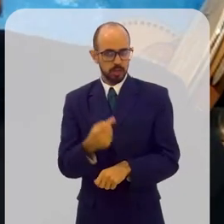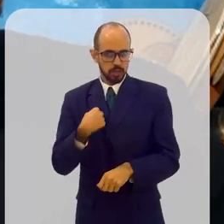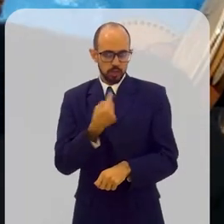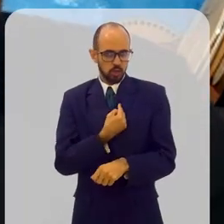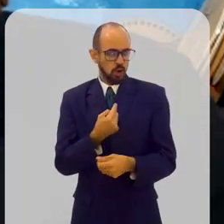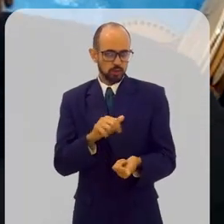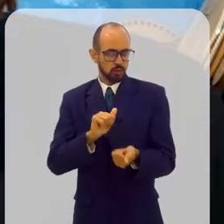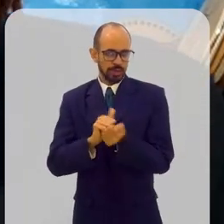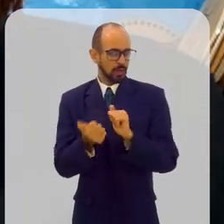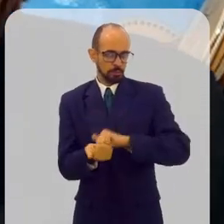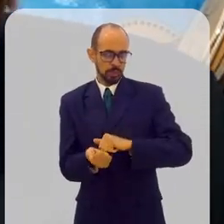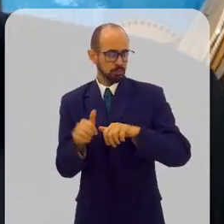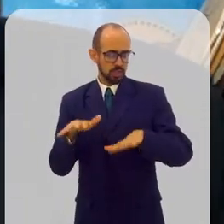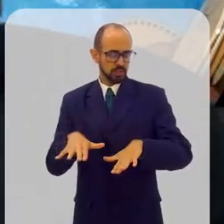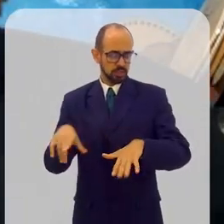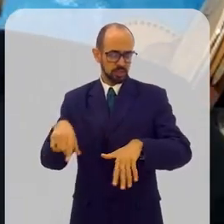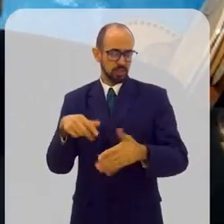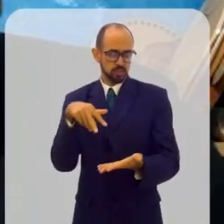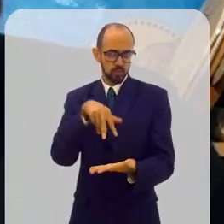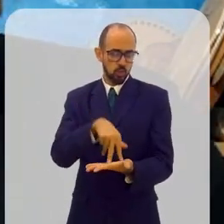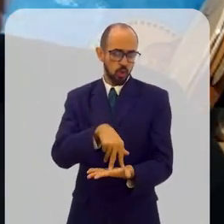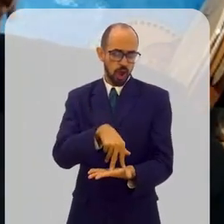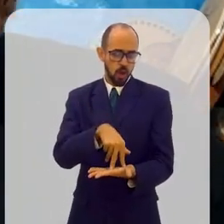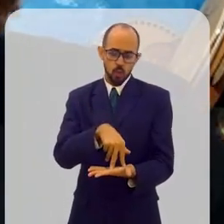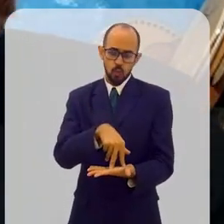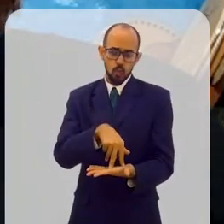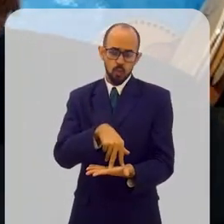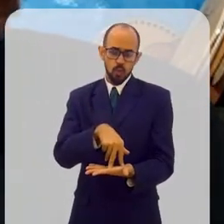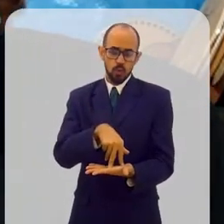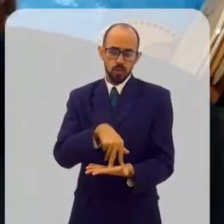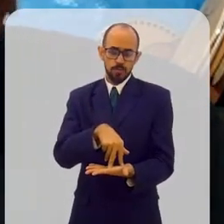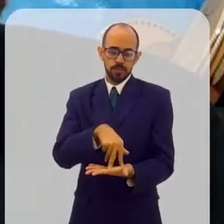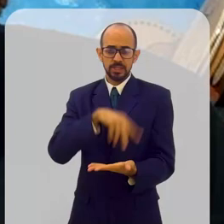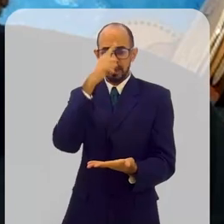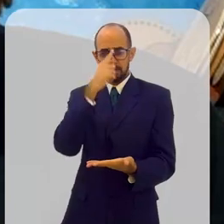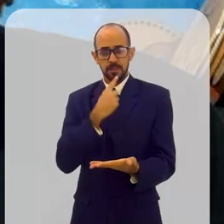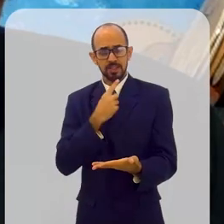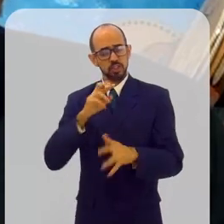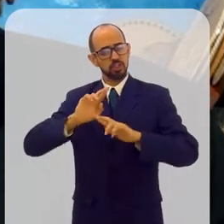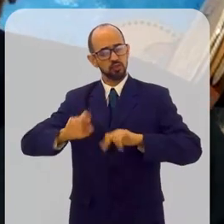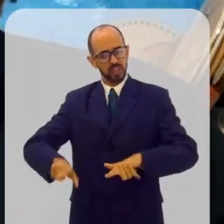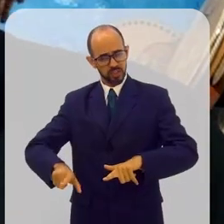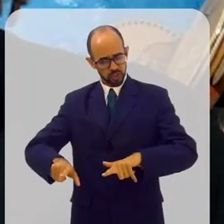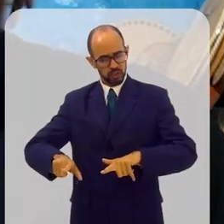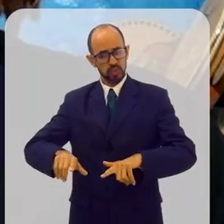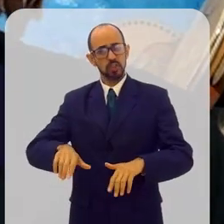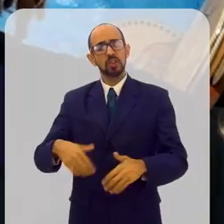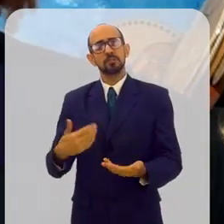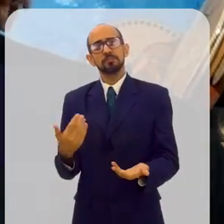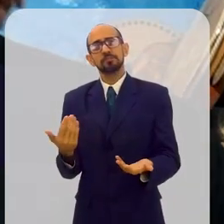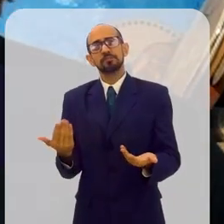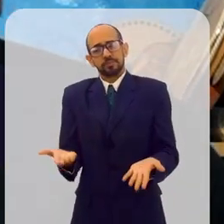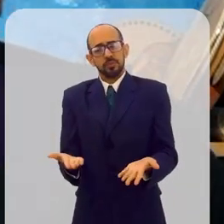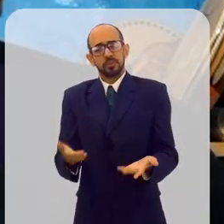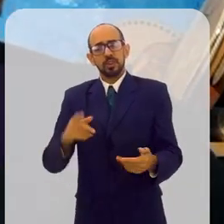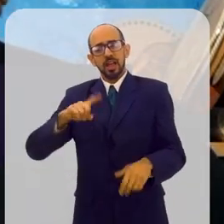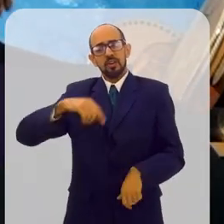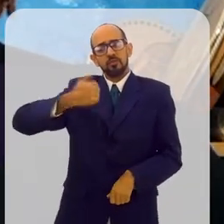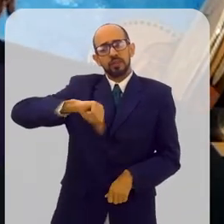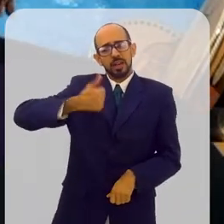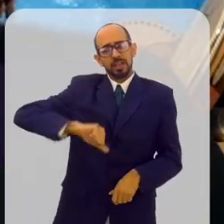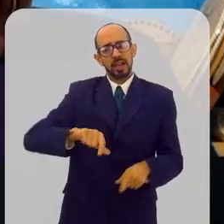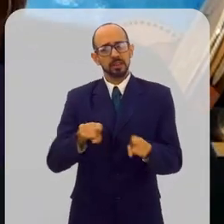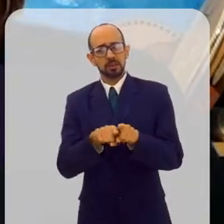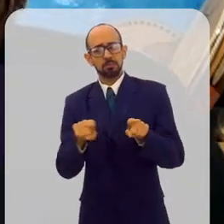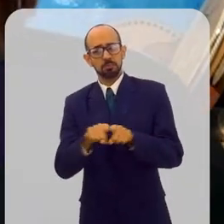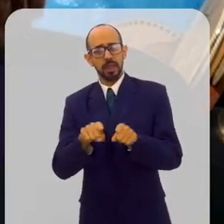né? E que a gente não cabe nesse lugar, a gente não cabe nos estereótipos que construíram sobre a gente. E aí me interessa muito analisar vários